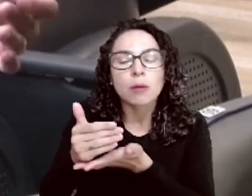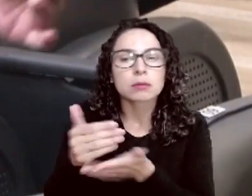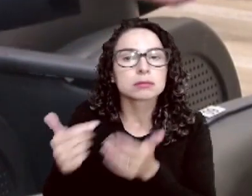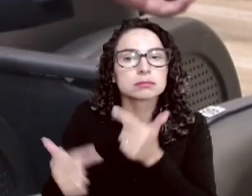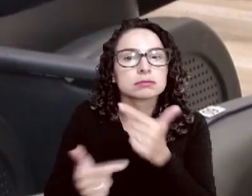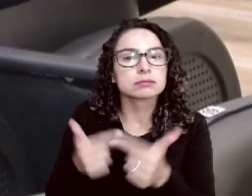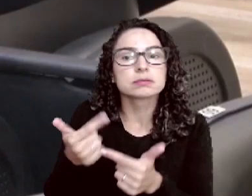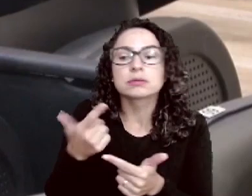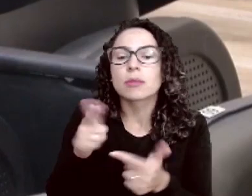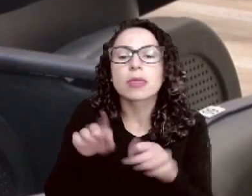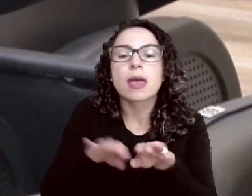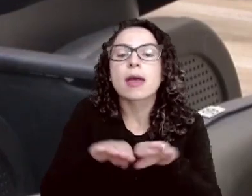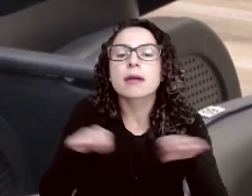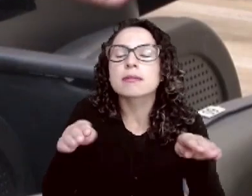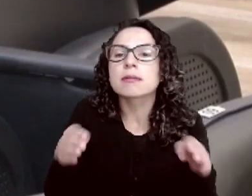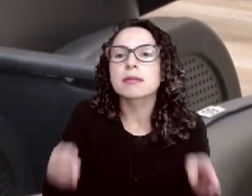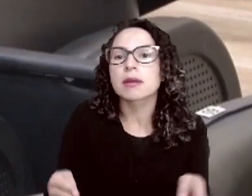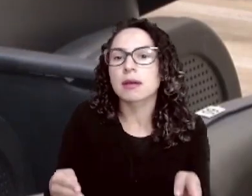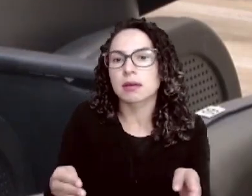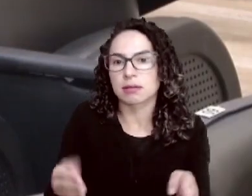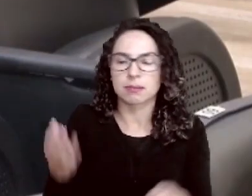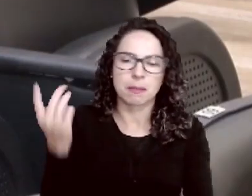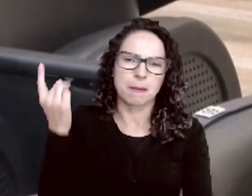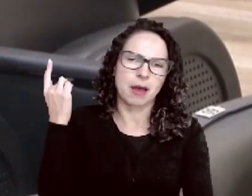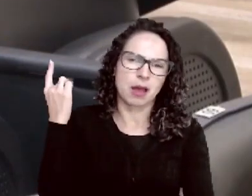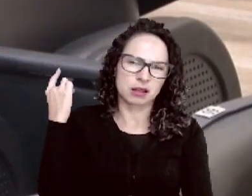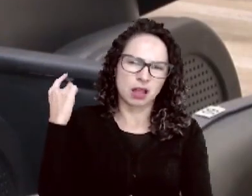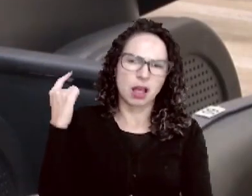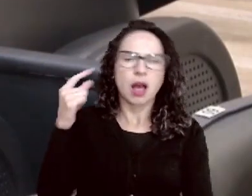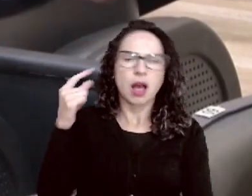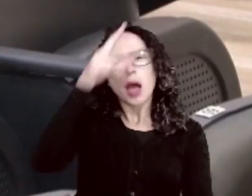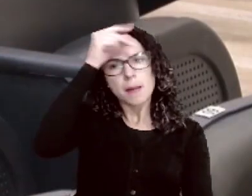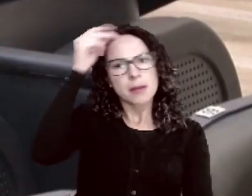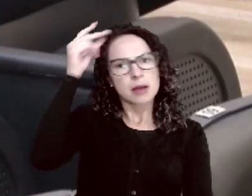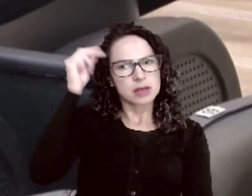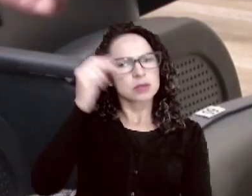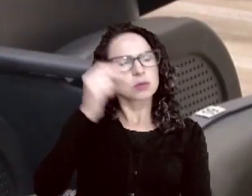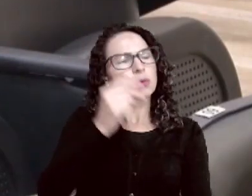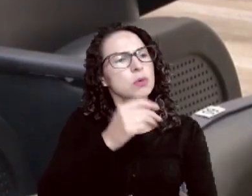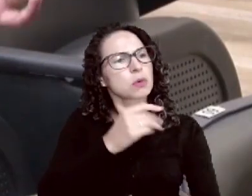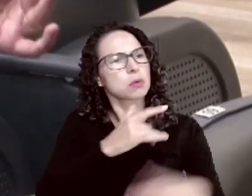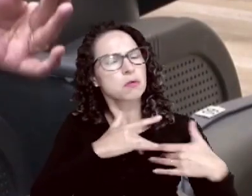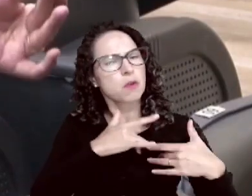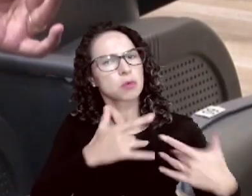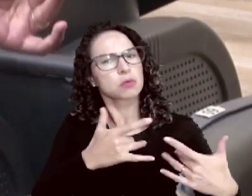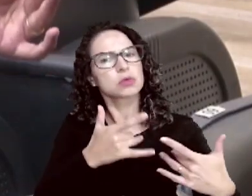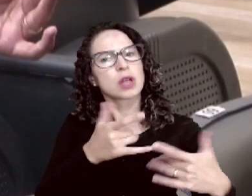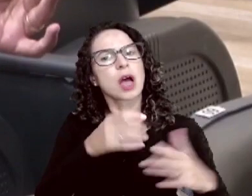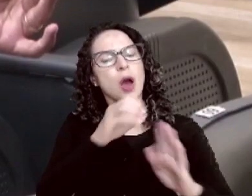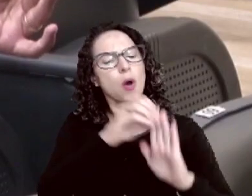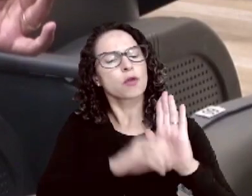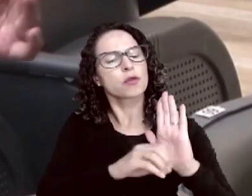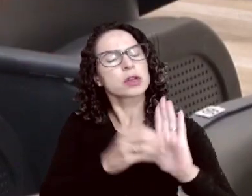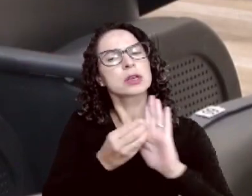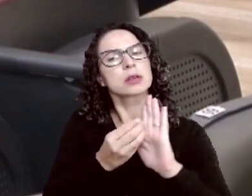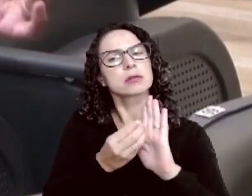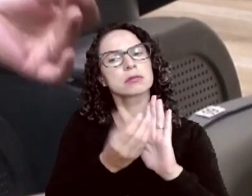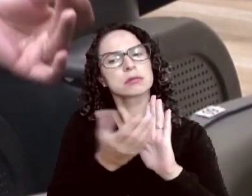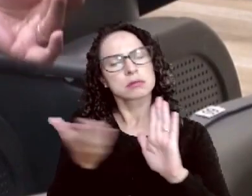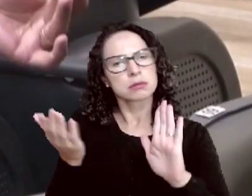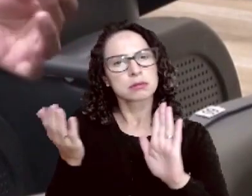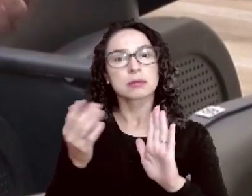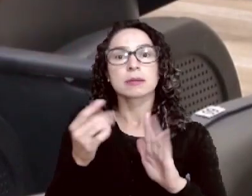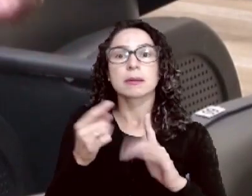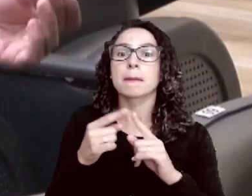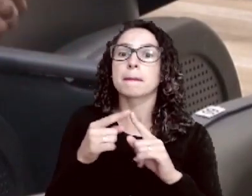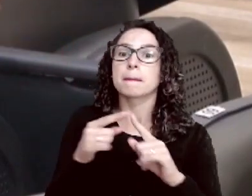uma mesa. Antigamente, a prefeitura fazia doação através de um ofício. Desde que